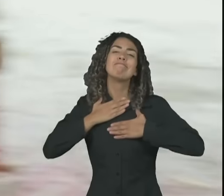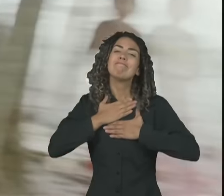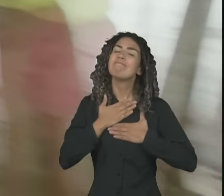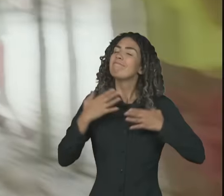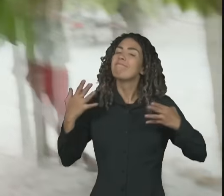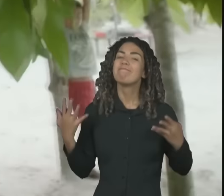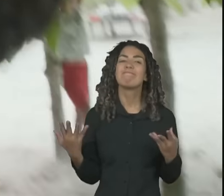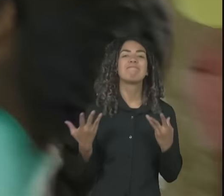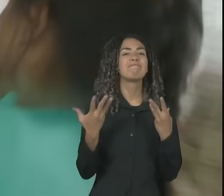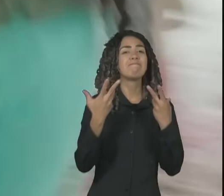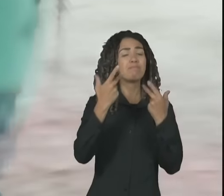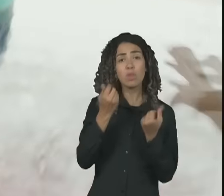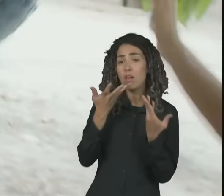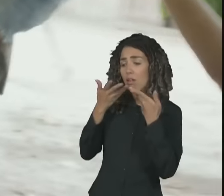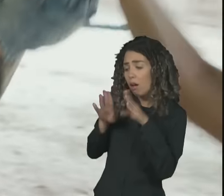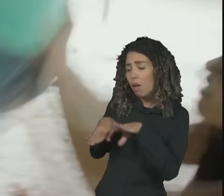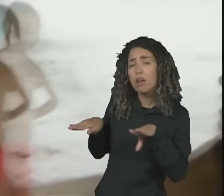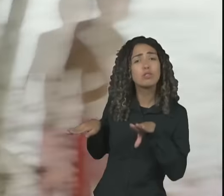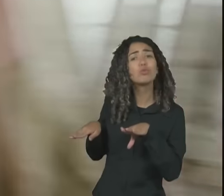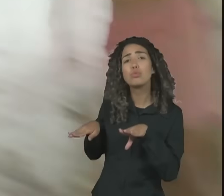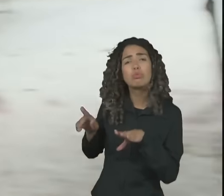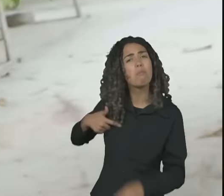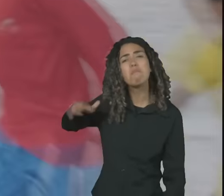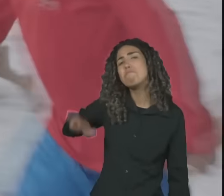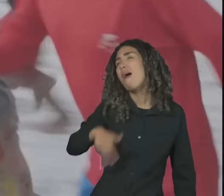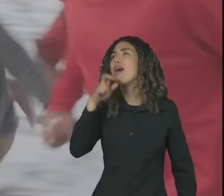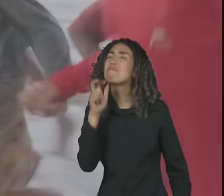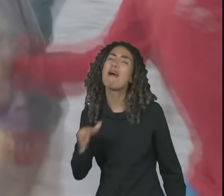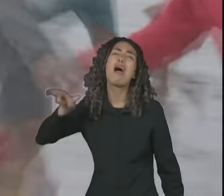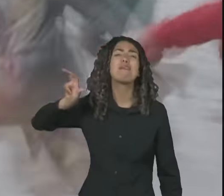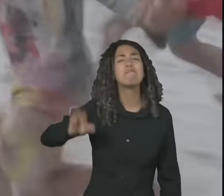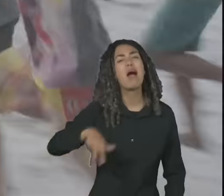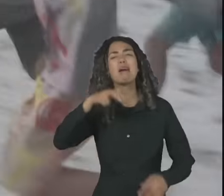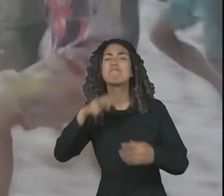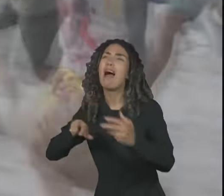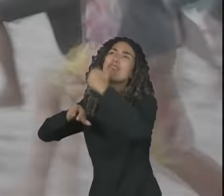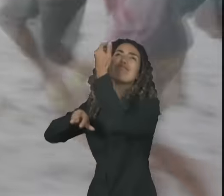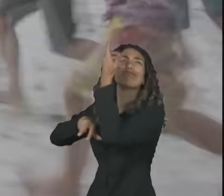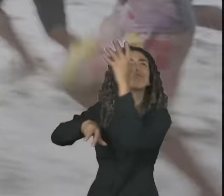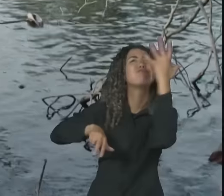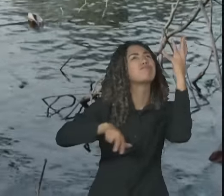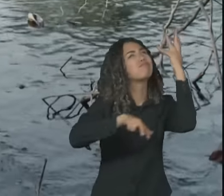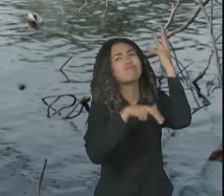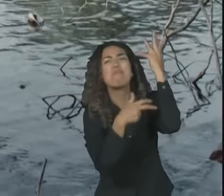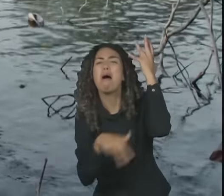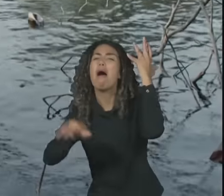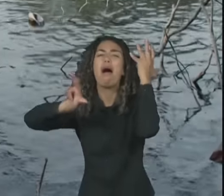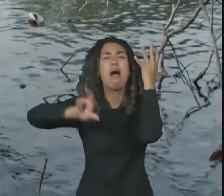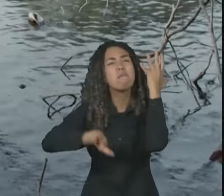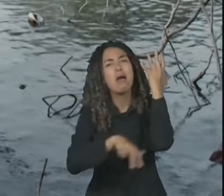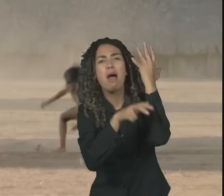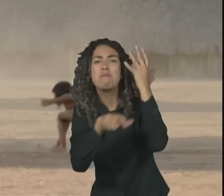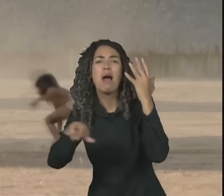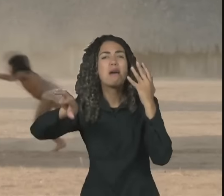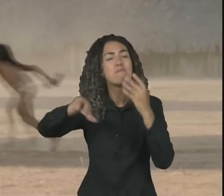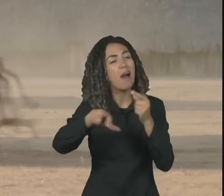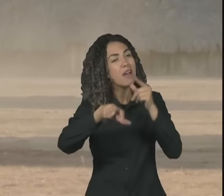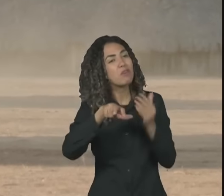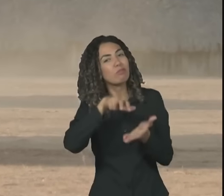Ser criança e viver em harmonia com a natureza. Brincar no meio da floresta, desfrutar dos rios,